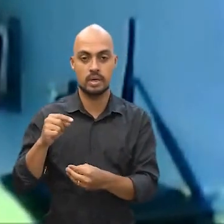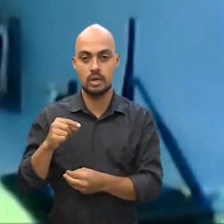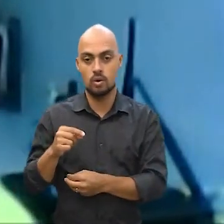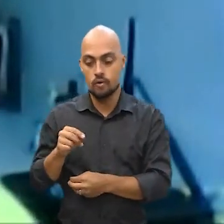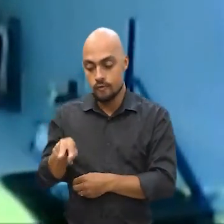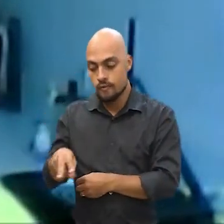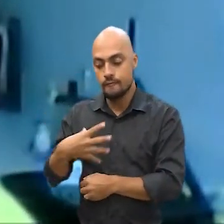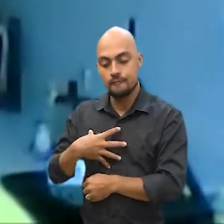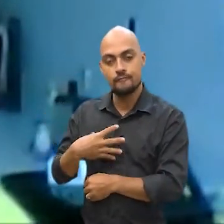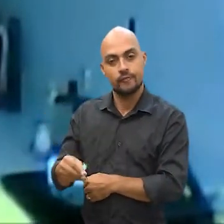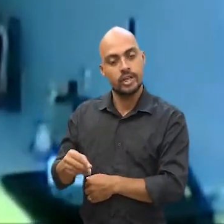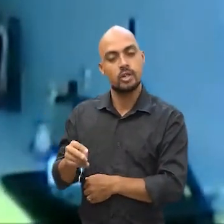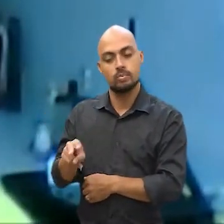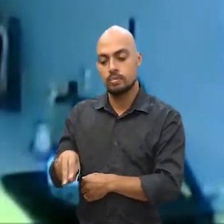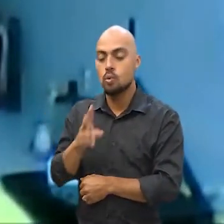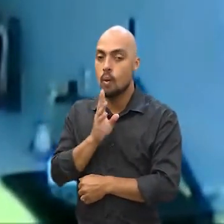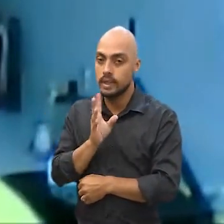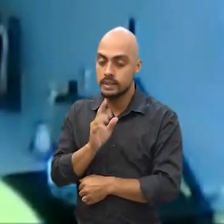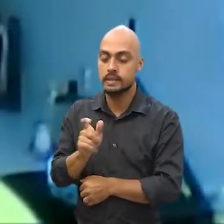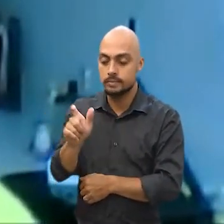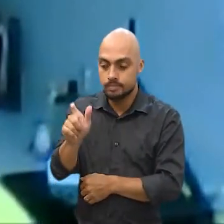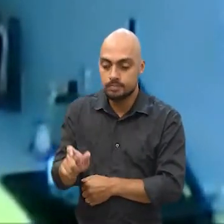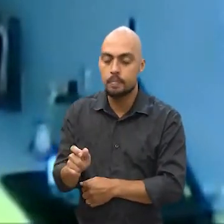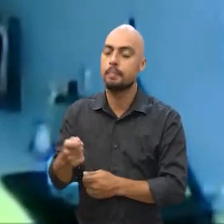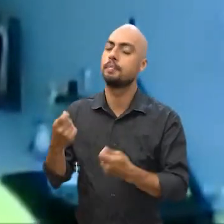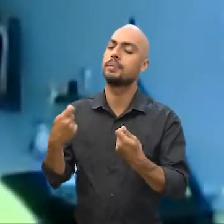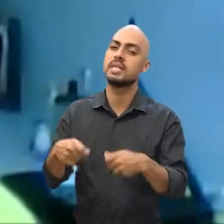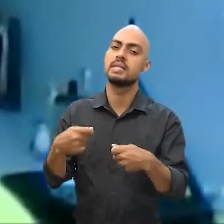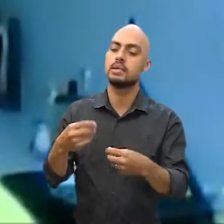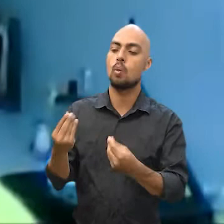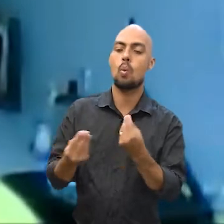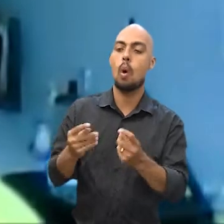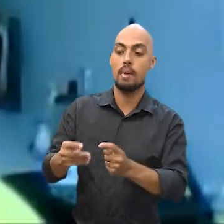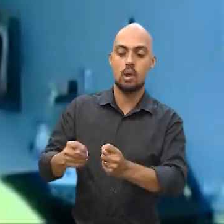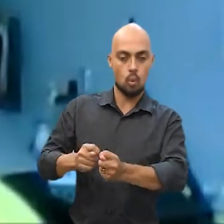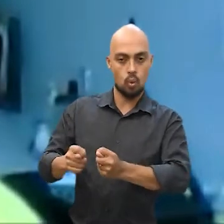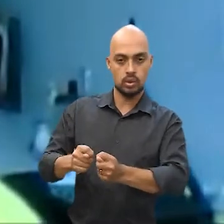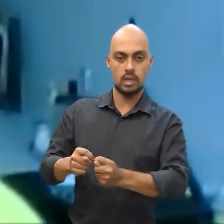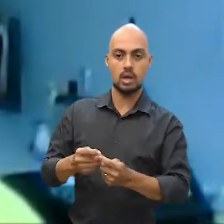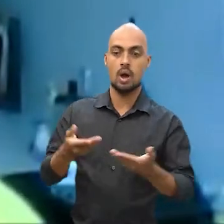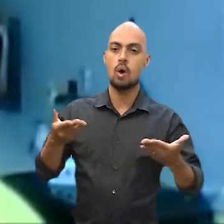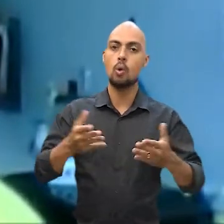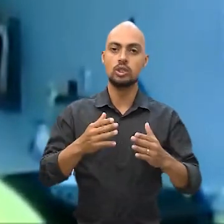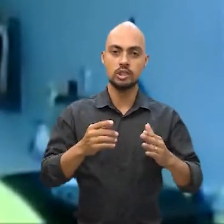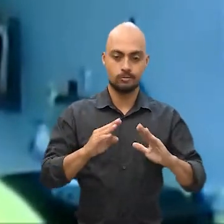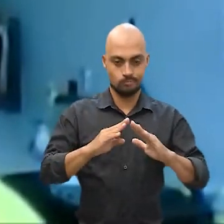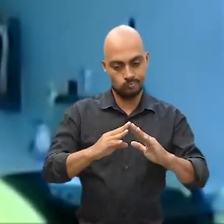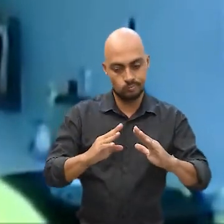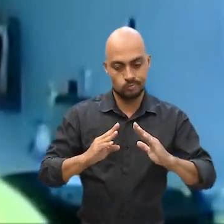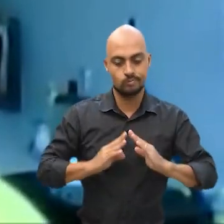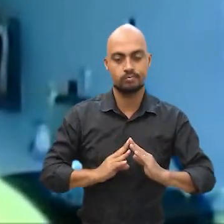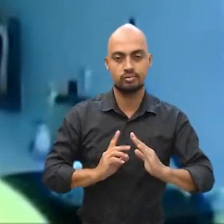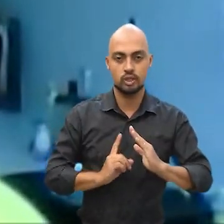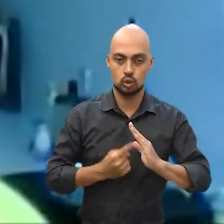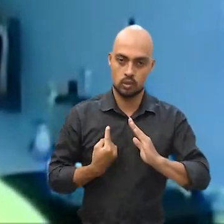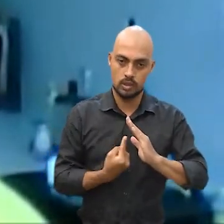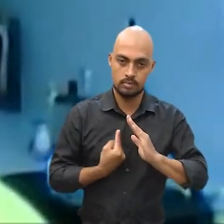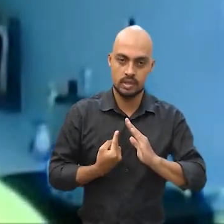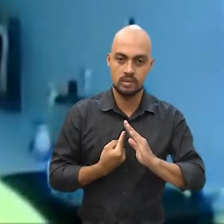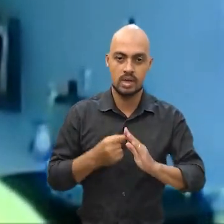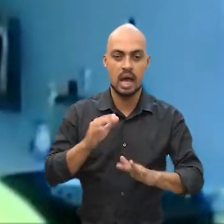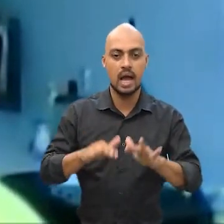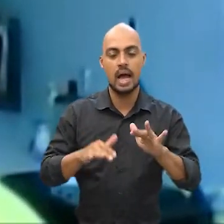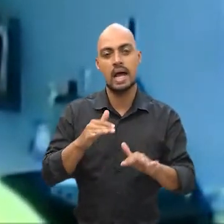quanto que ele vai conseguir se controlar, né? Estamos em isolamento, muitas das crianças às vezes nem saem de casa, então nem tem o hábito de